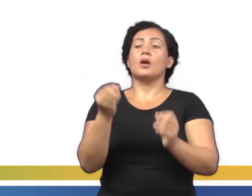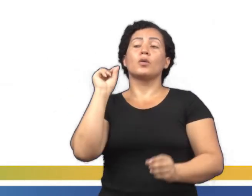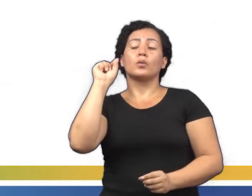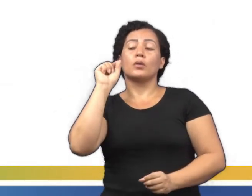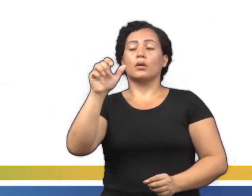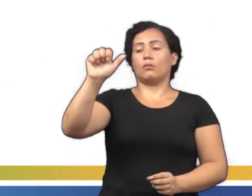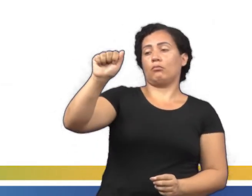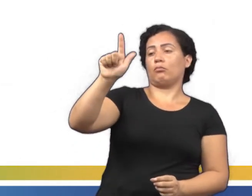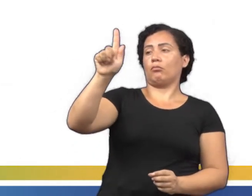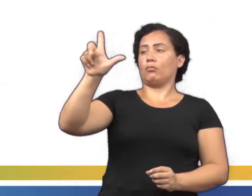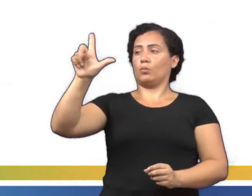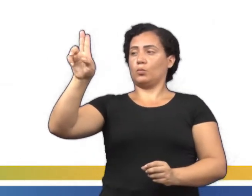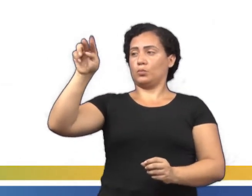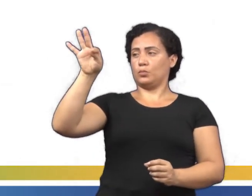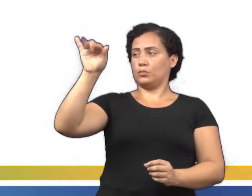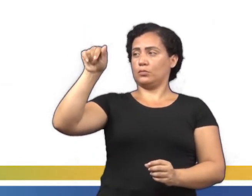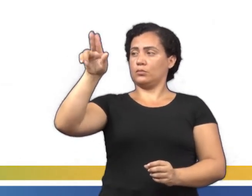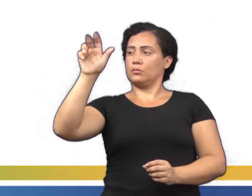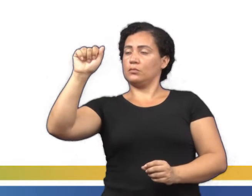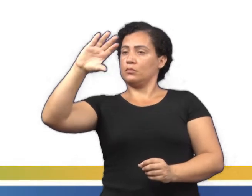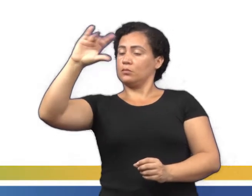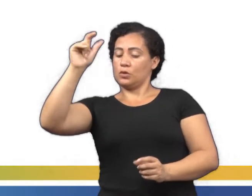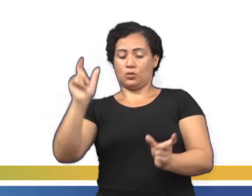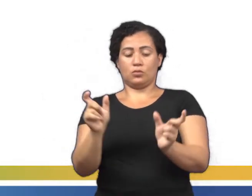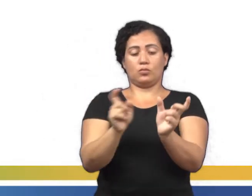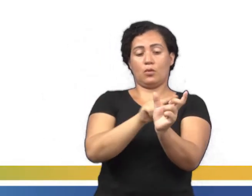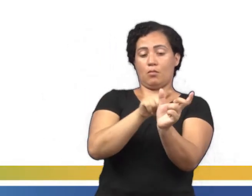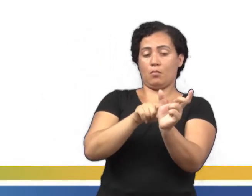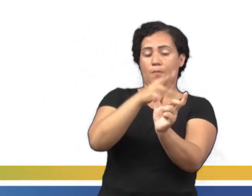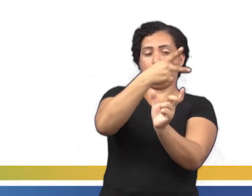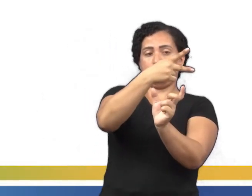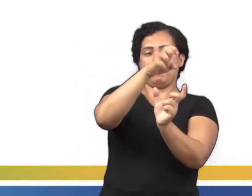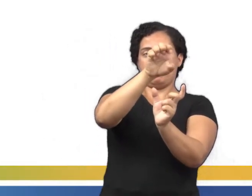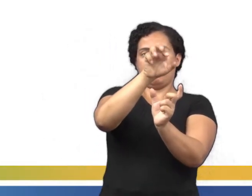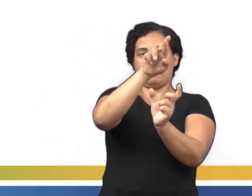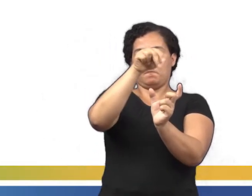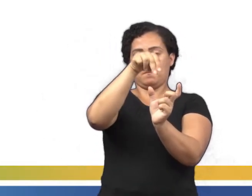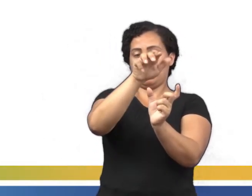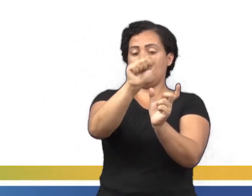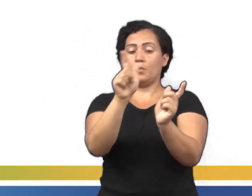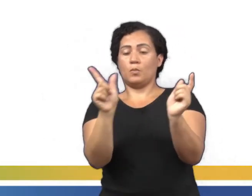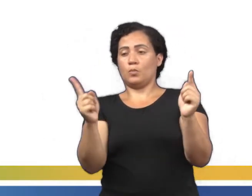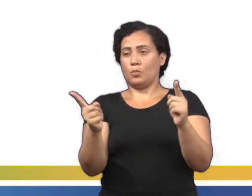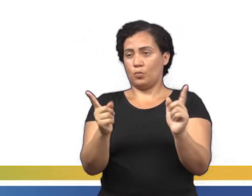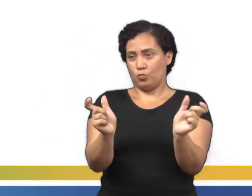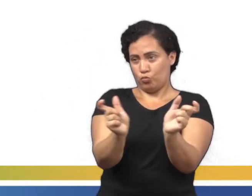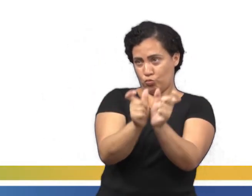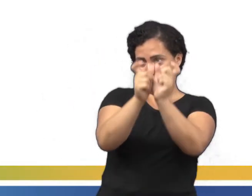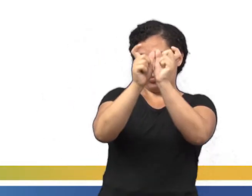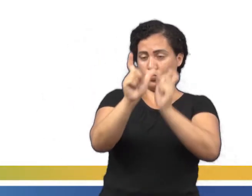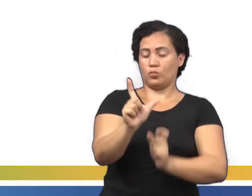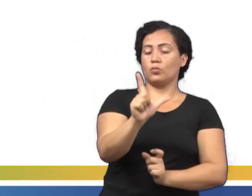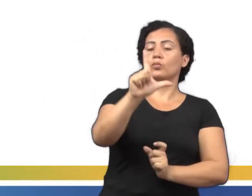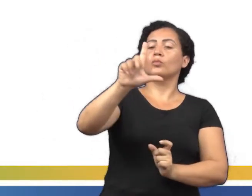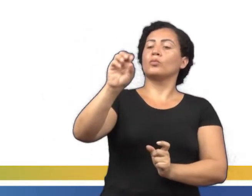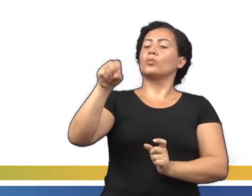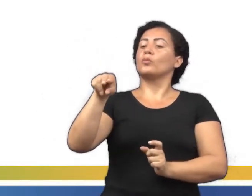aglutinação, formada pela palavra perna mais longo. Tudo